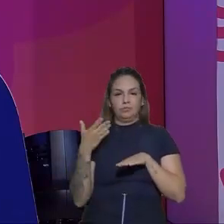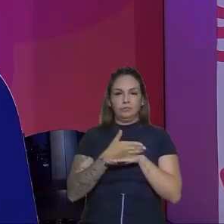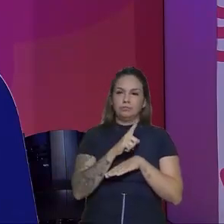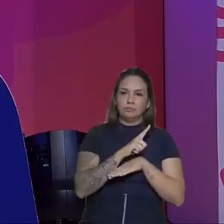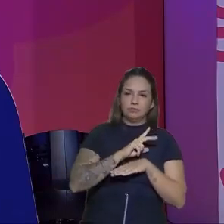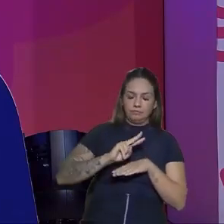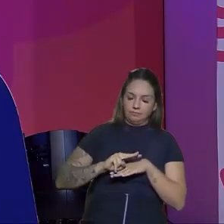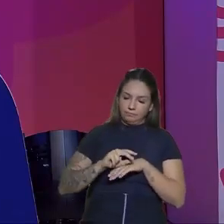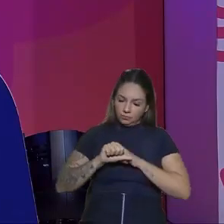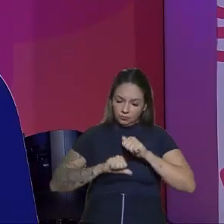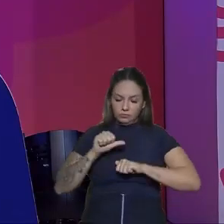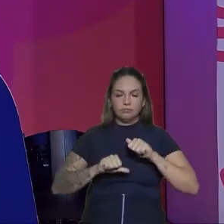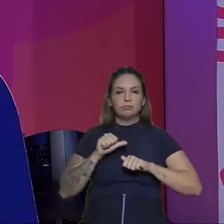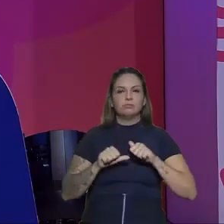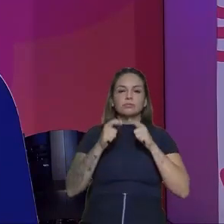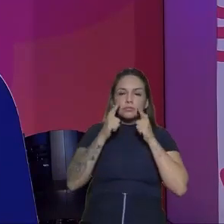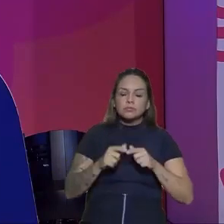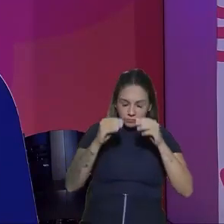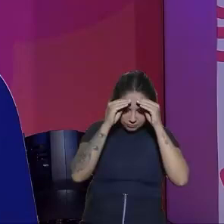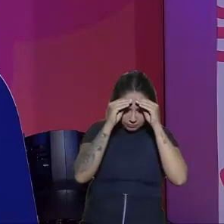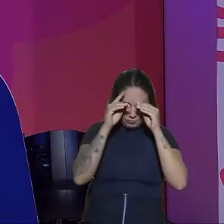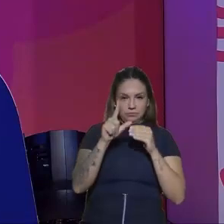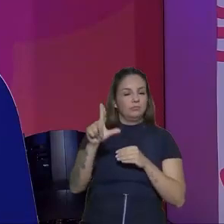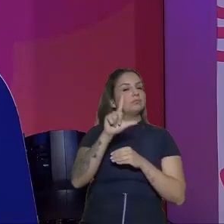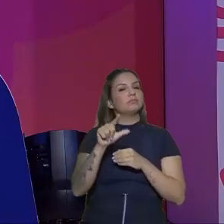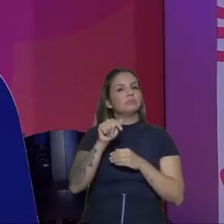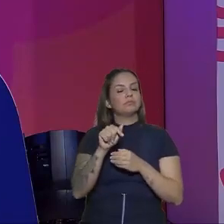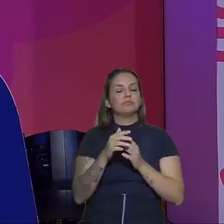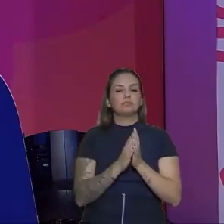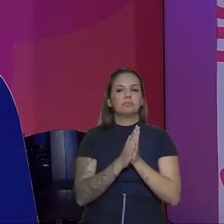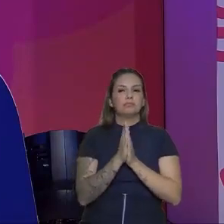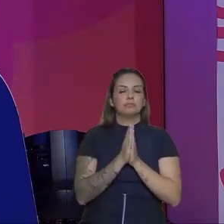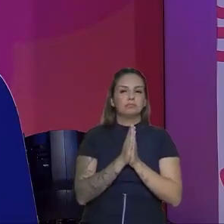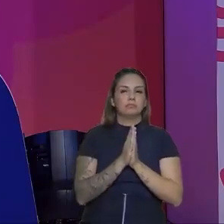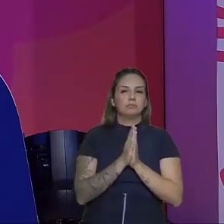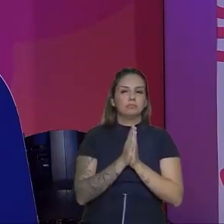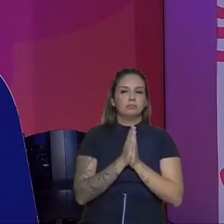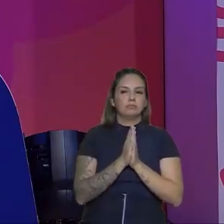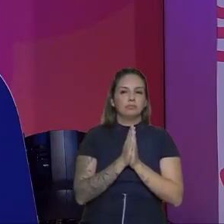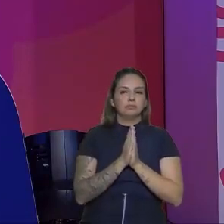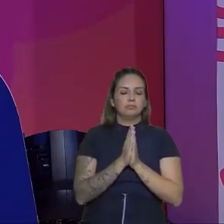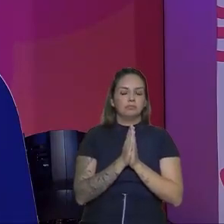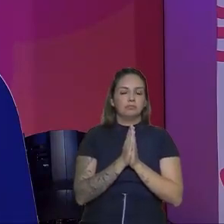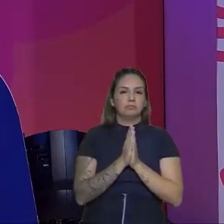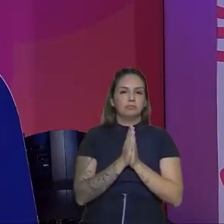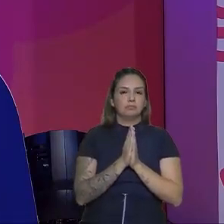tem que ter essa virada de chave, e essa linguagem que está na literatura, e claro, está em obras